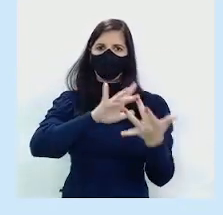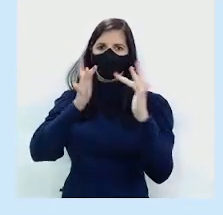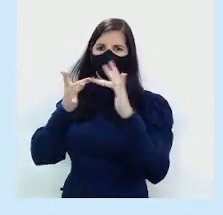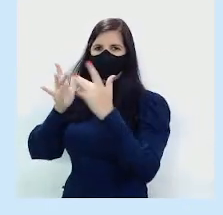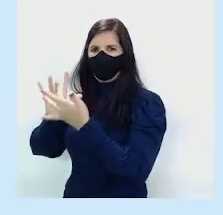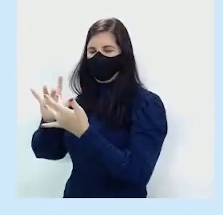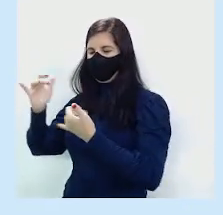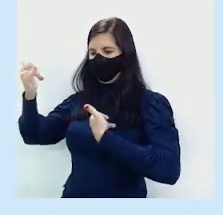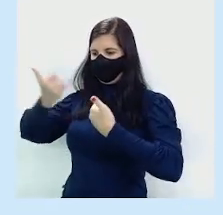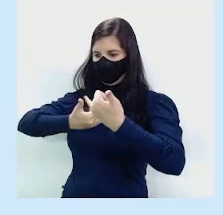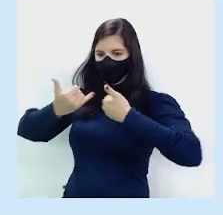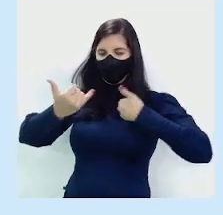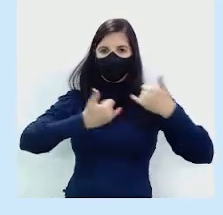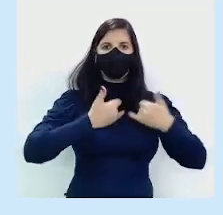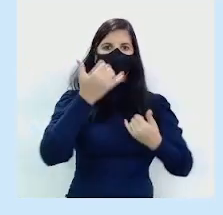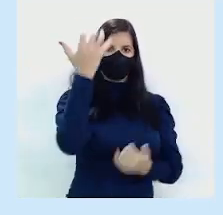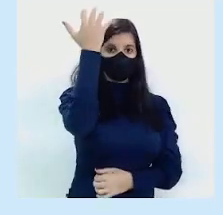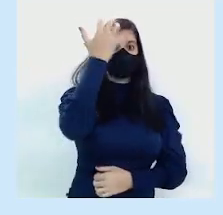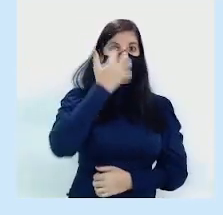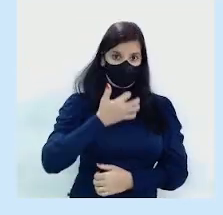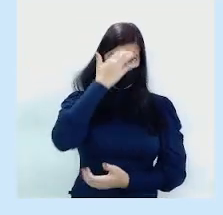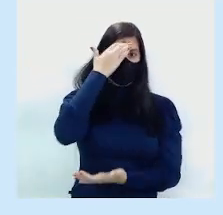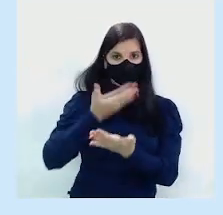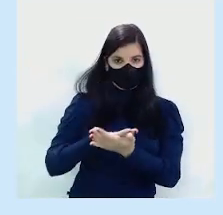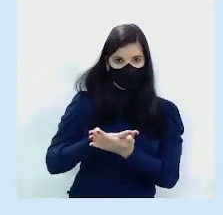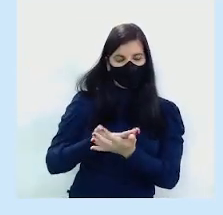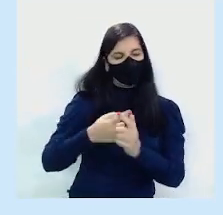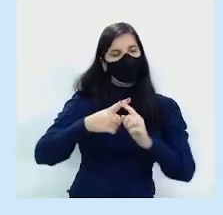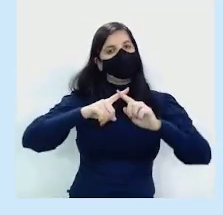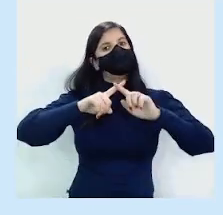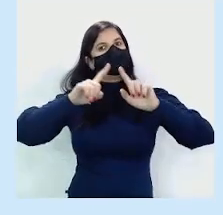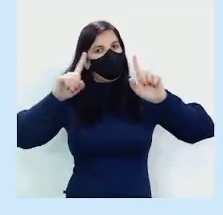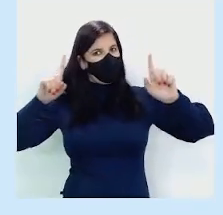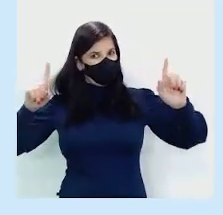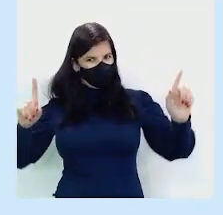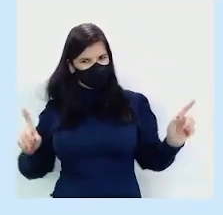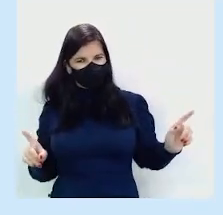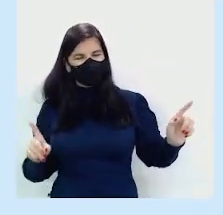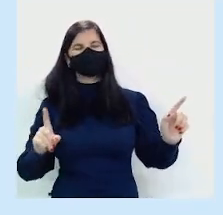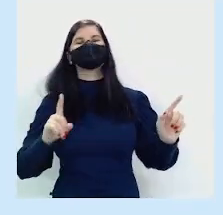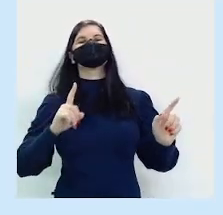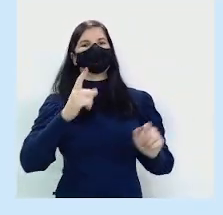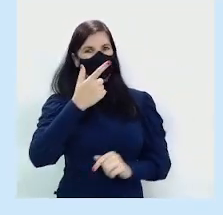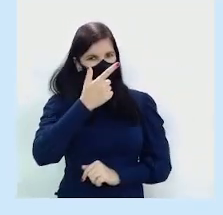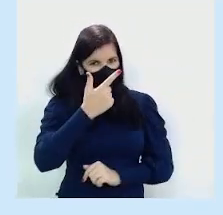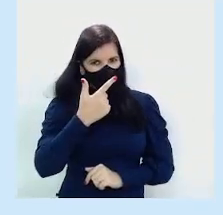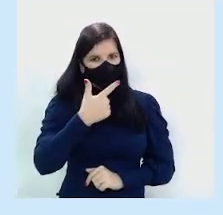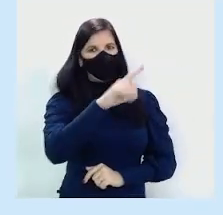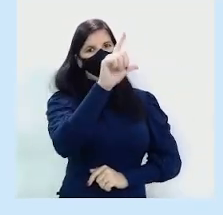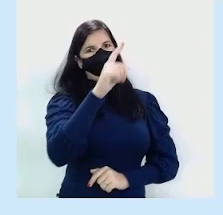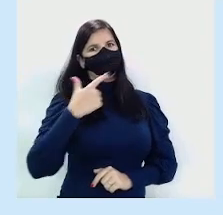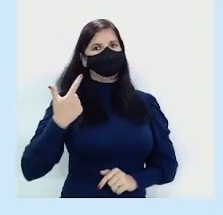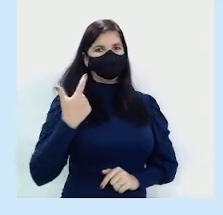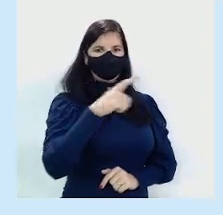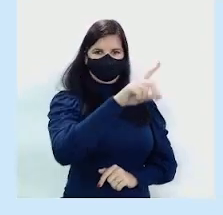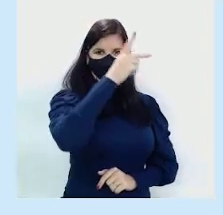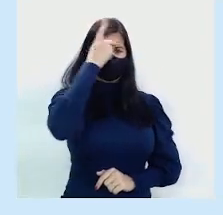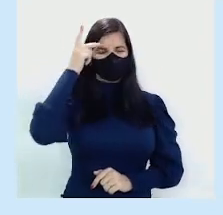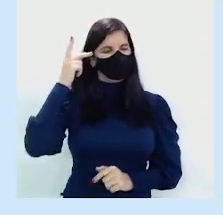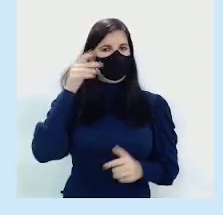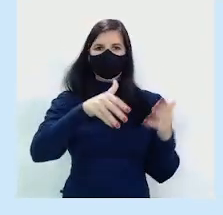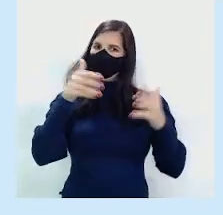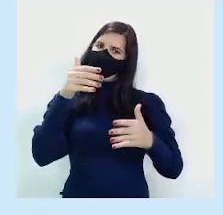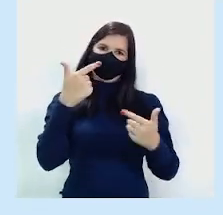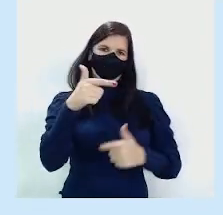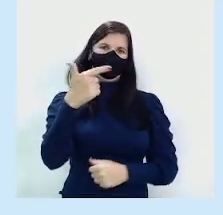a informações sérias, verdadeiras, importantes, mas tem muita gente que não age